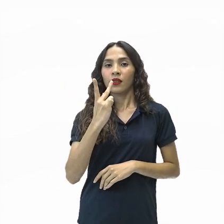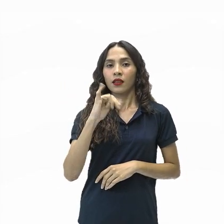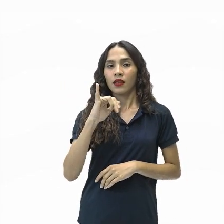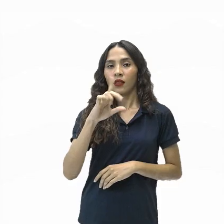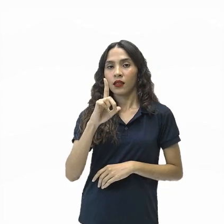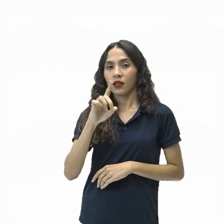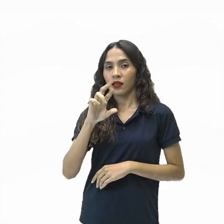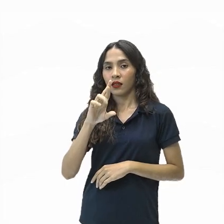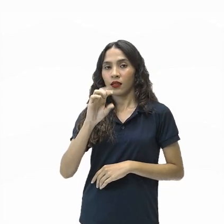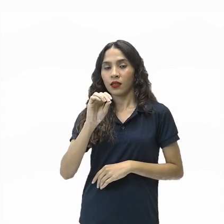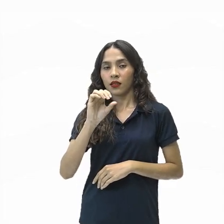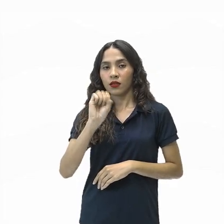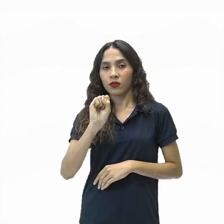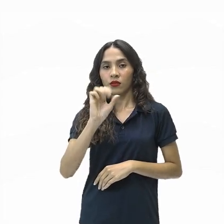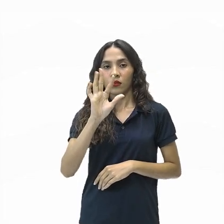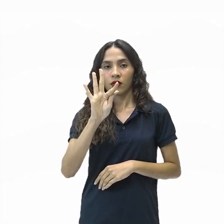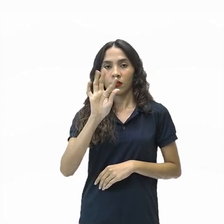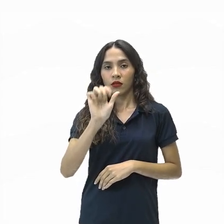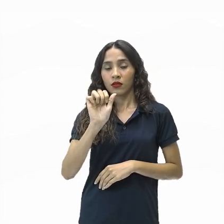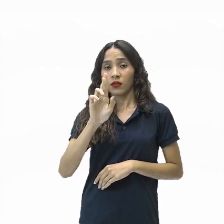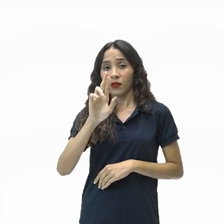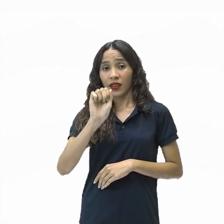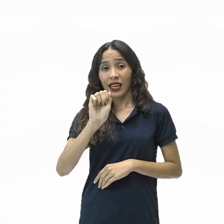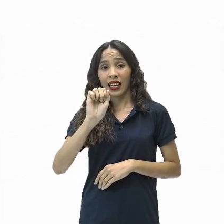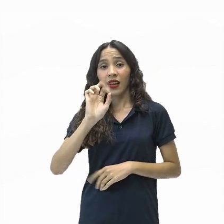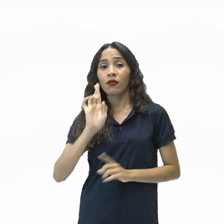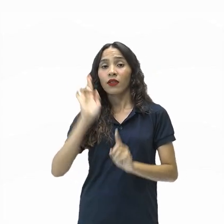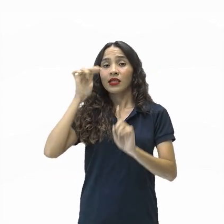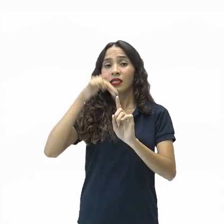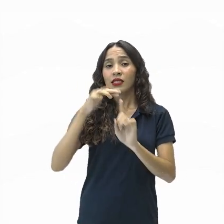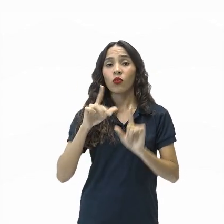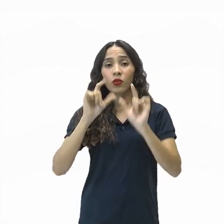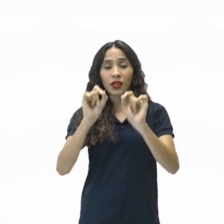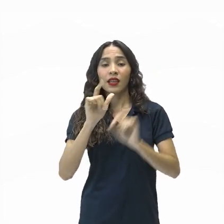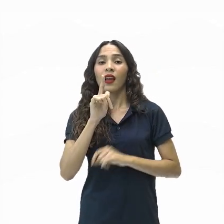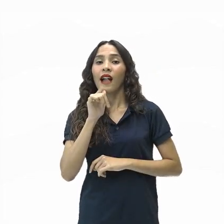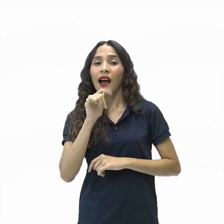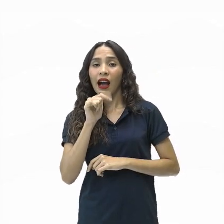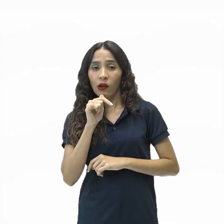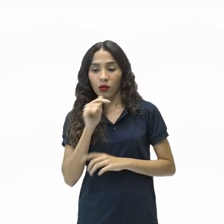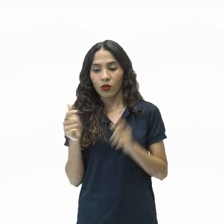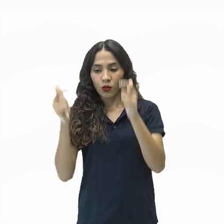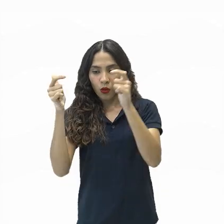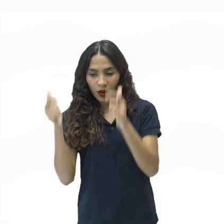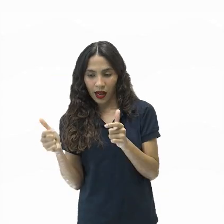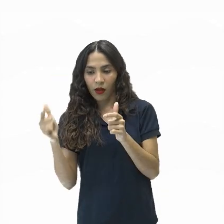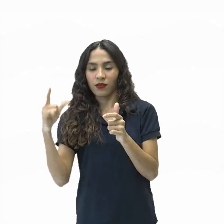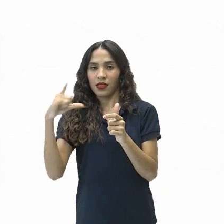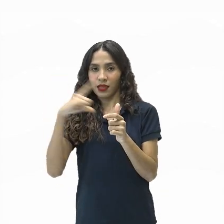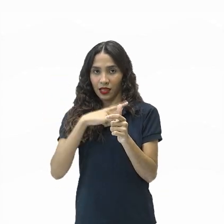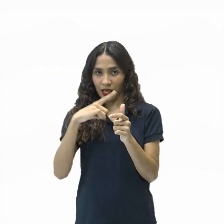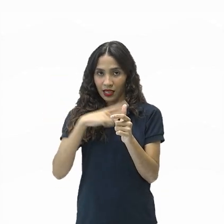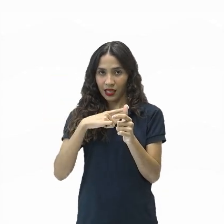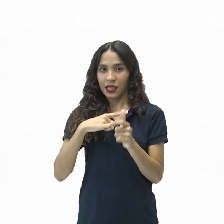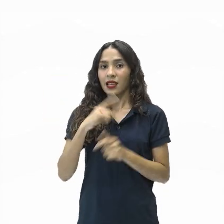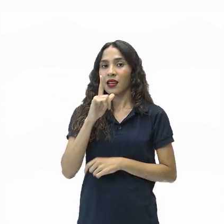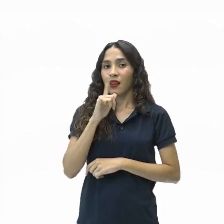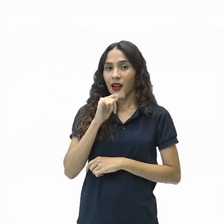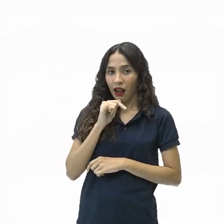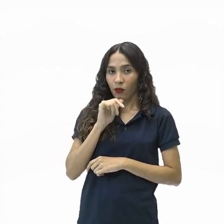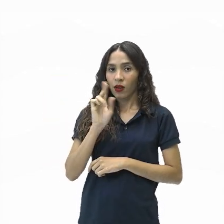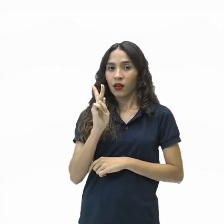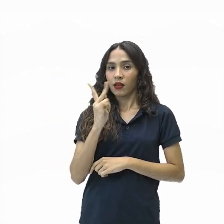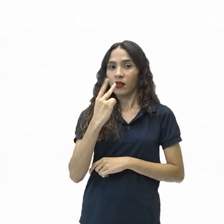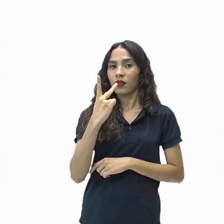falando da água, né? Aquela região ali, ó, onde eu encontro água. Olha aqui, ó, hidro, que vem de água,